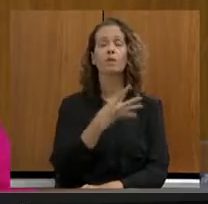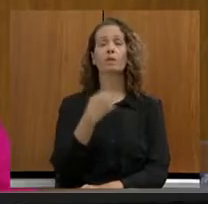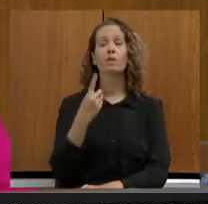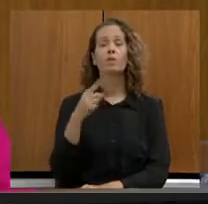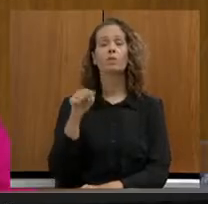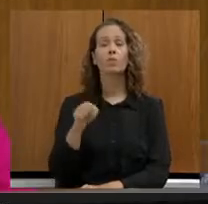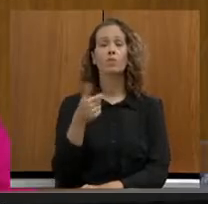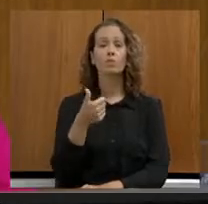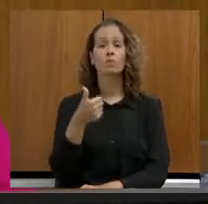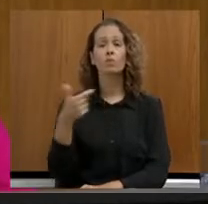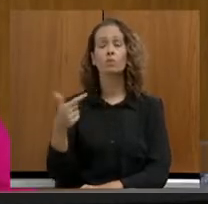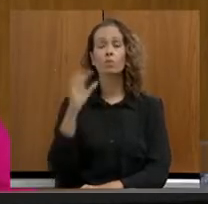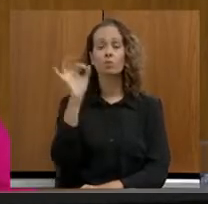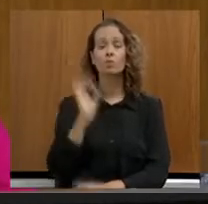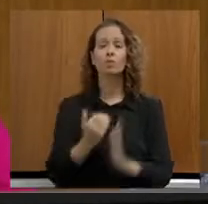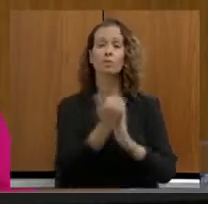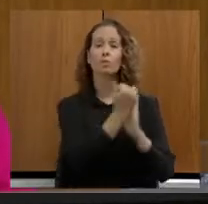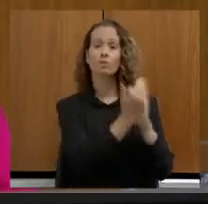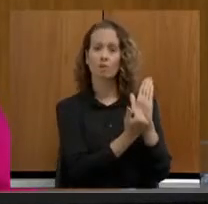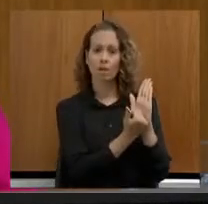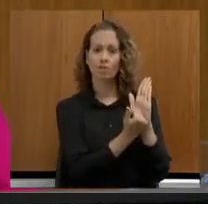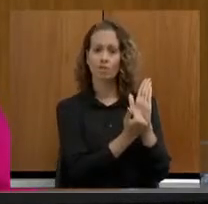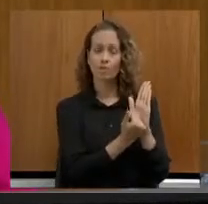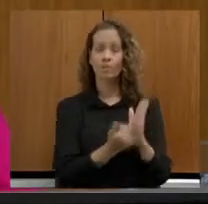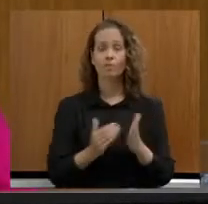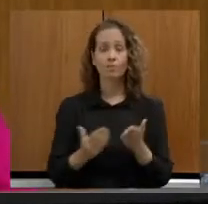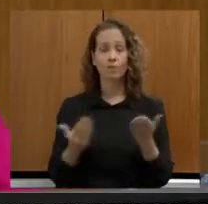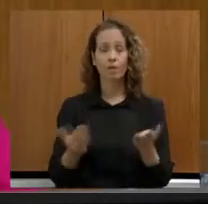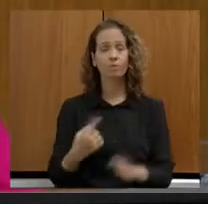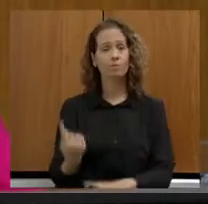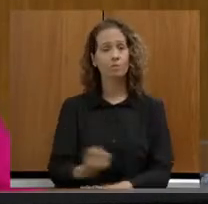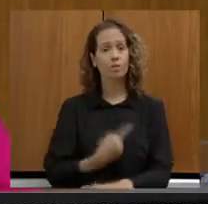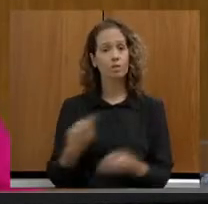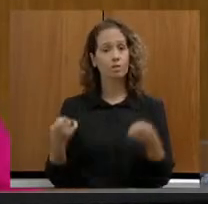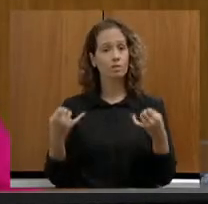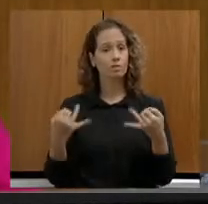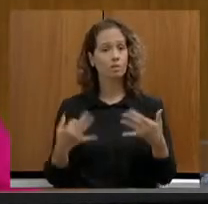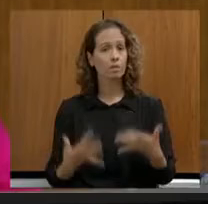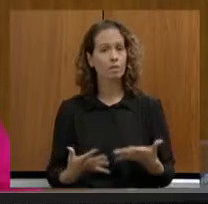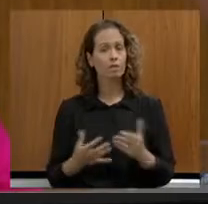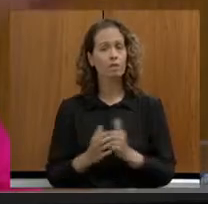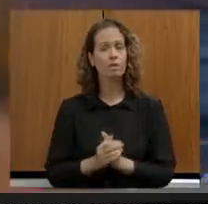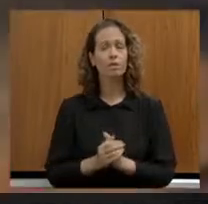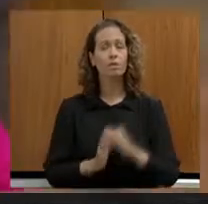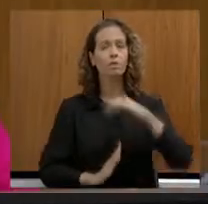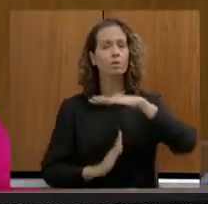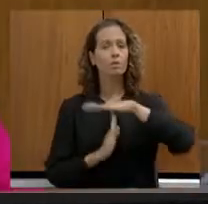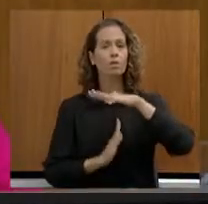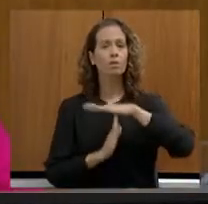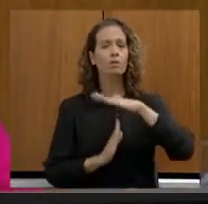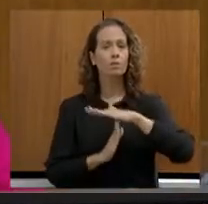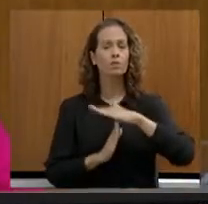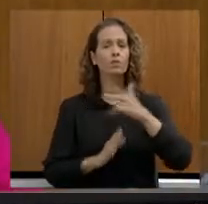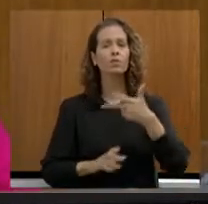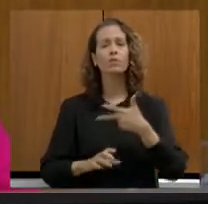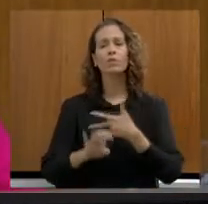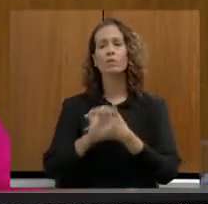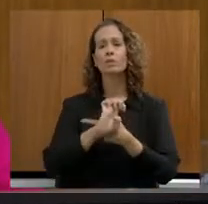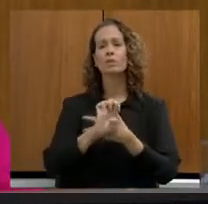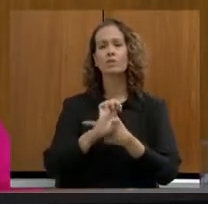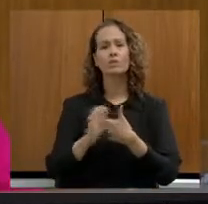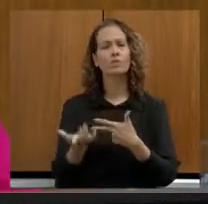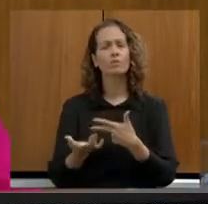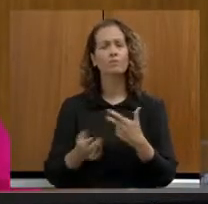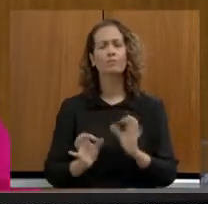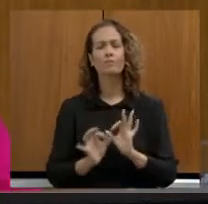cento da receita corrente líquida então portanto Nossa fala que tá longe dos limites do executivo Mineiro que o máximo é